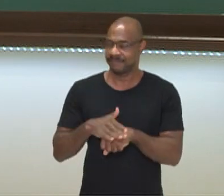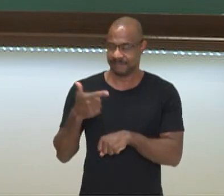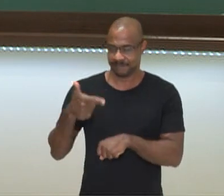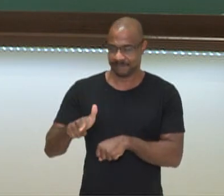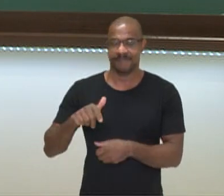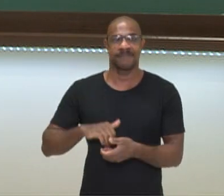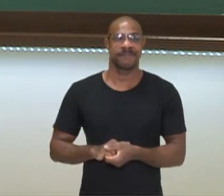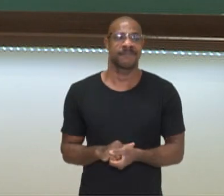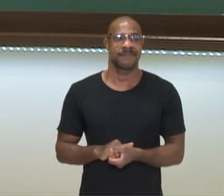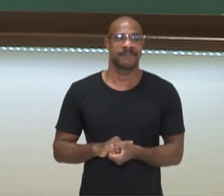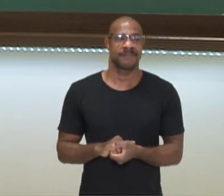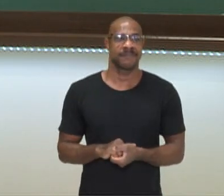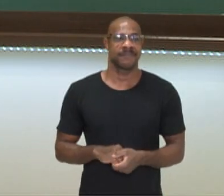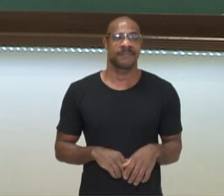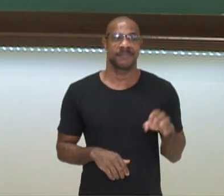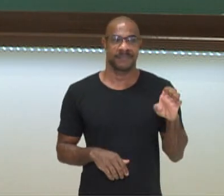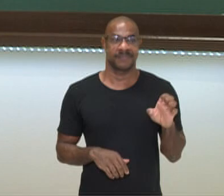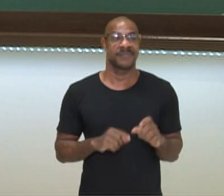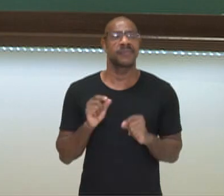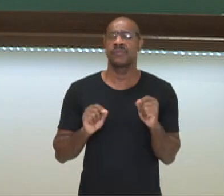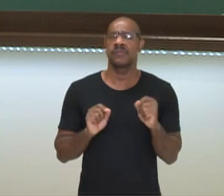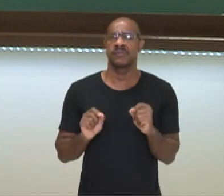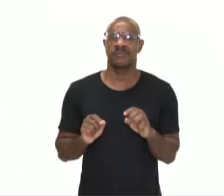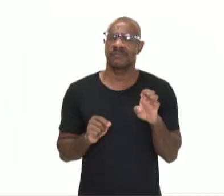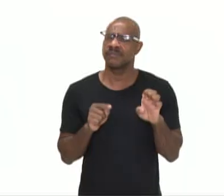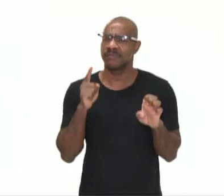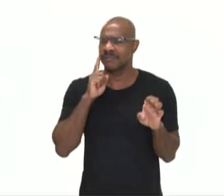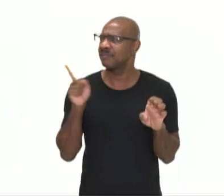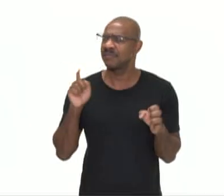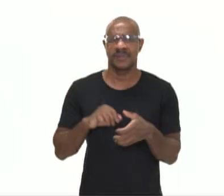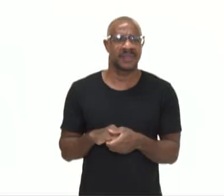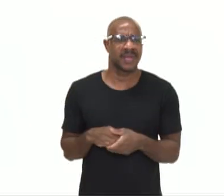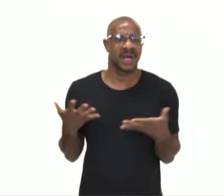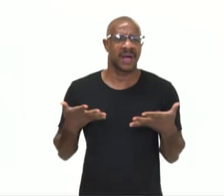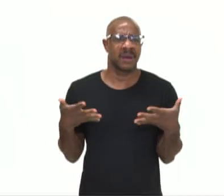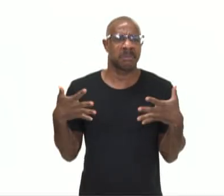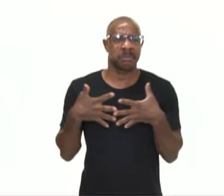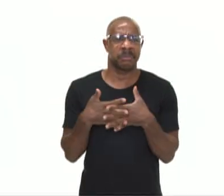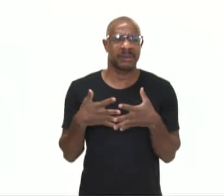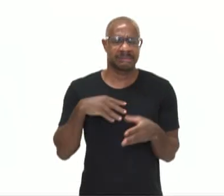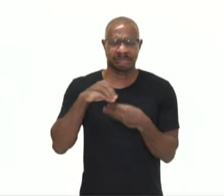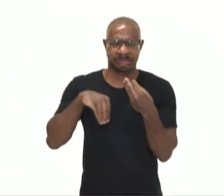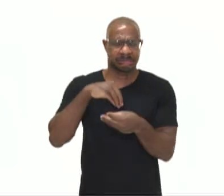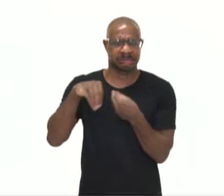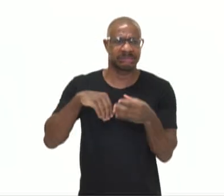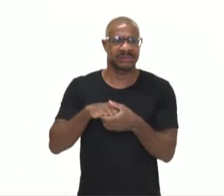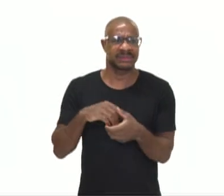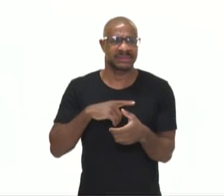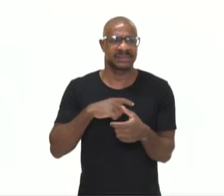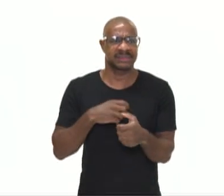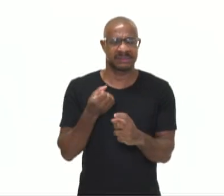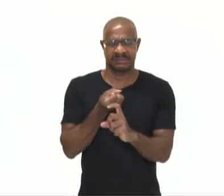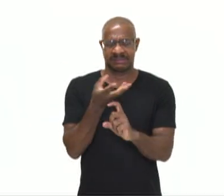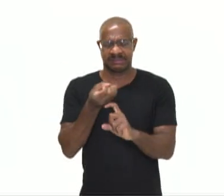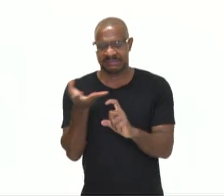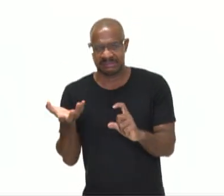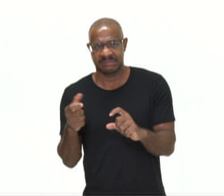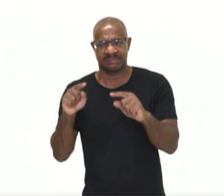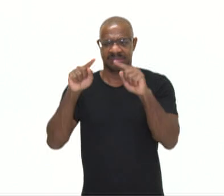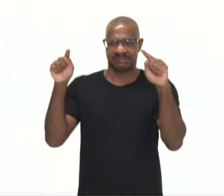mais, tá bom? Olha agora o que aconteceu na letra E. Nossa, professora, agora na letra E a gente misturou colchetes,